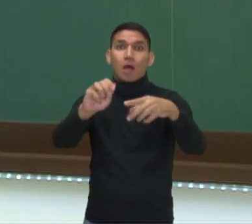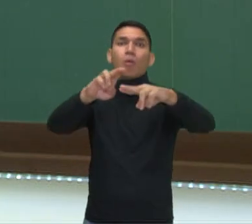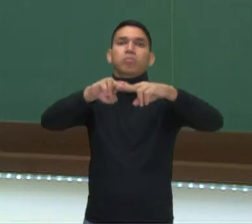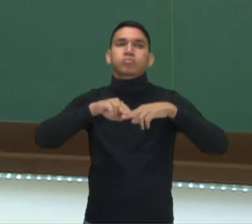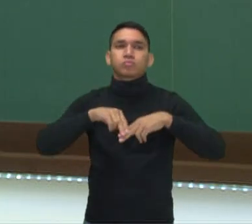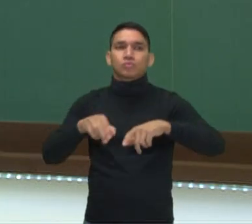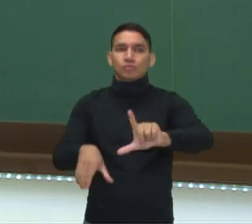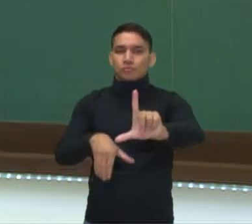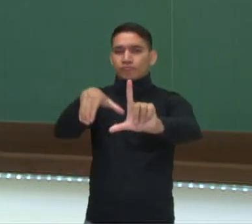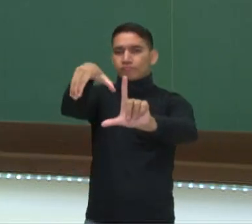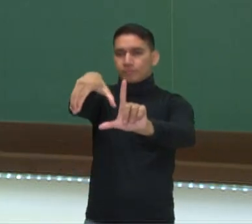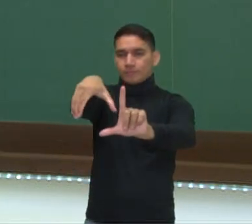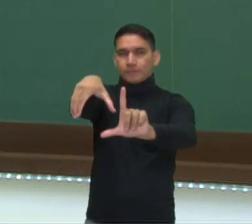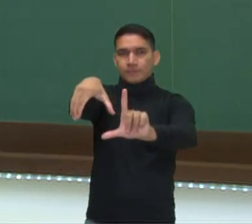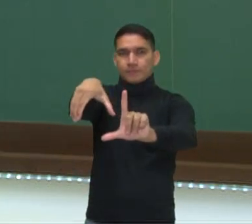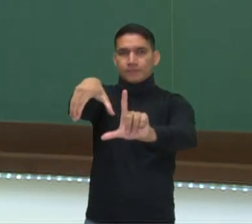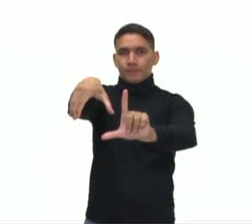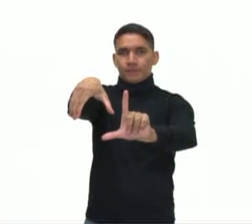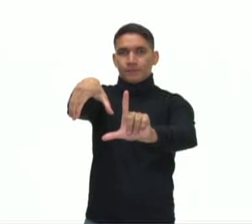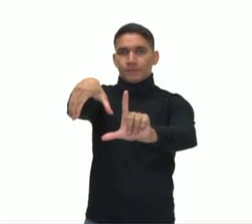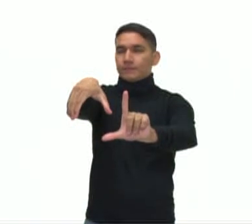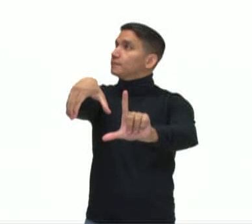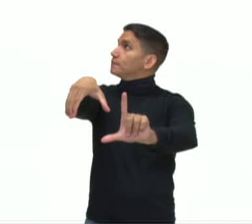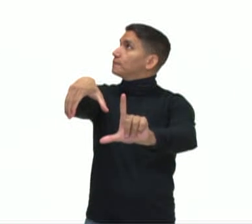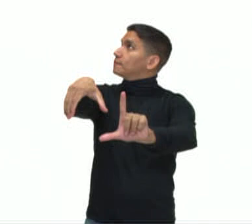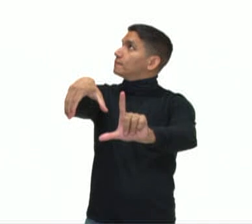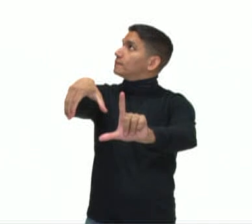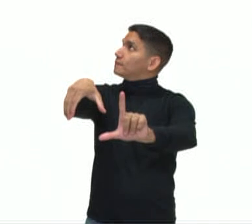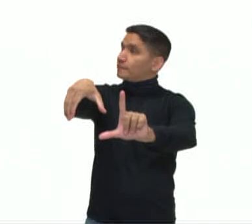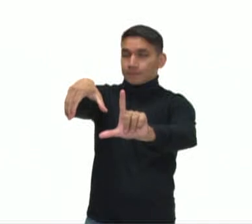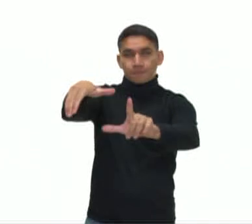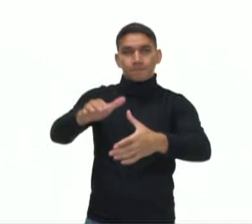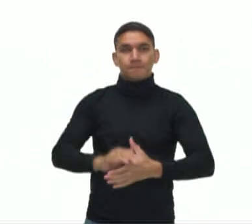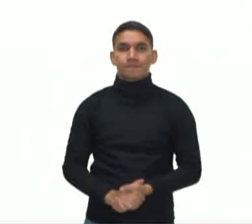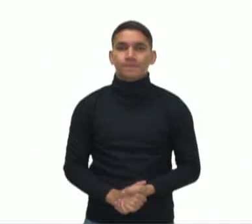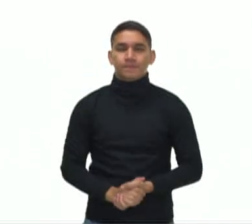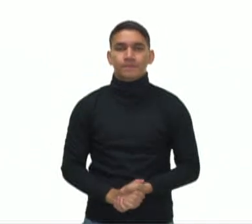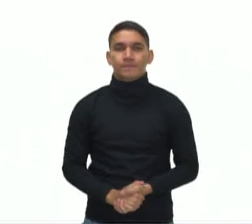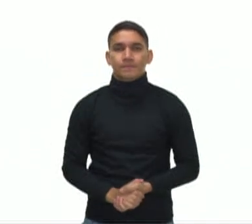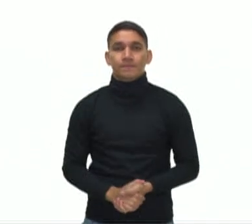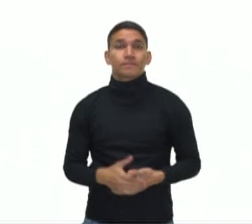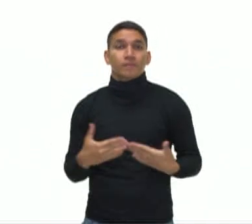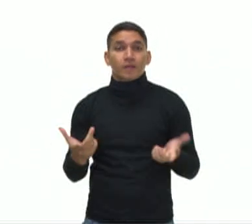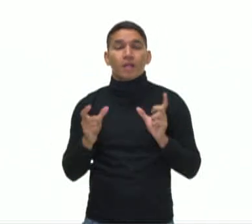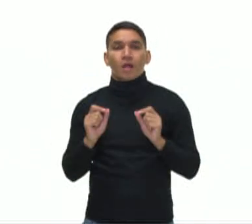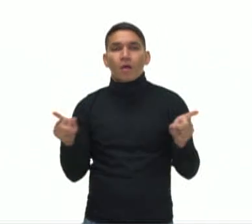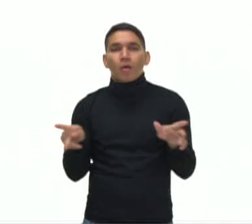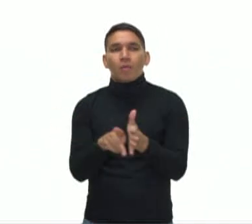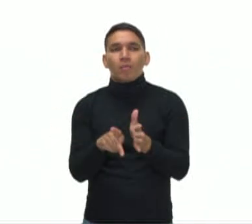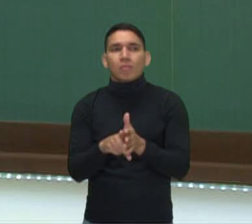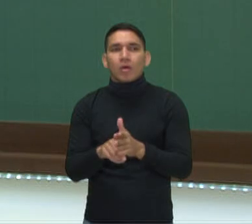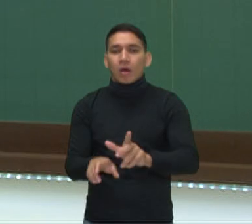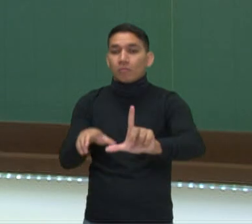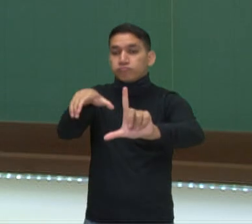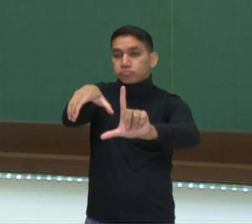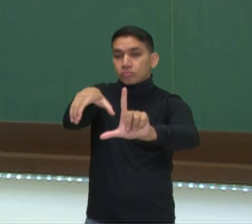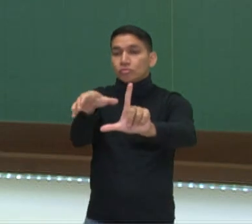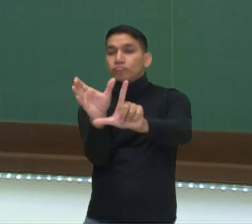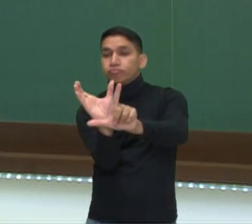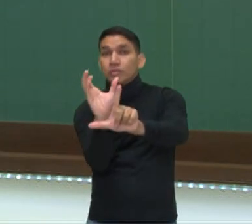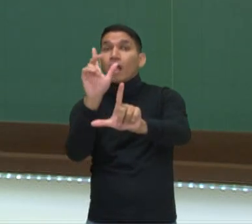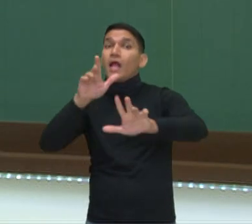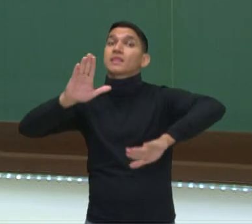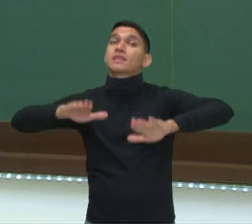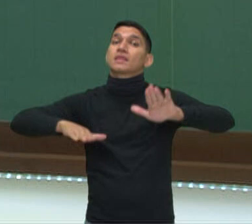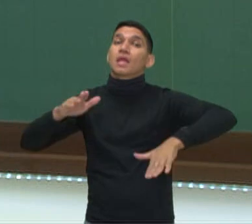isso a concavidade da parábola estava voltada para baixo. Então a concavidade da parábola é influenciada pelo